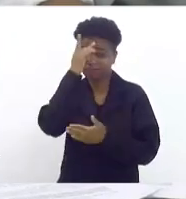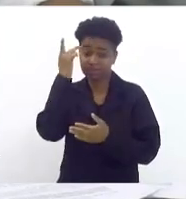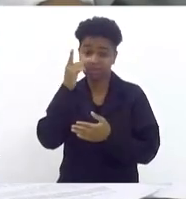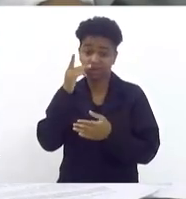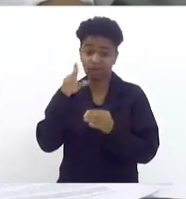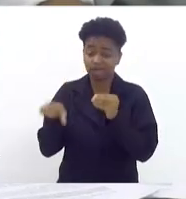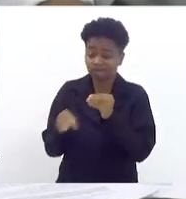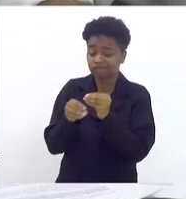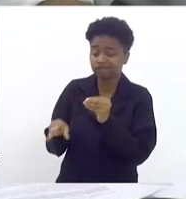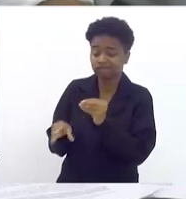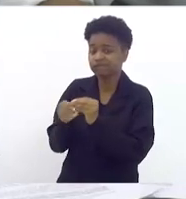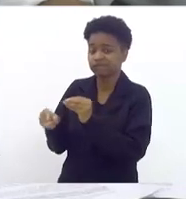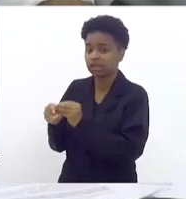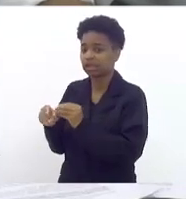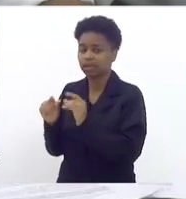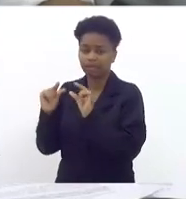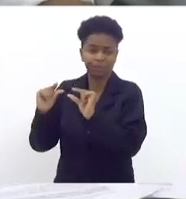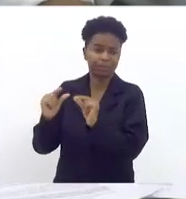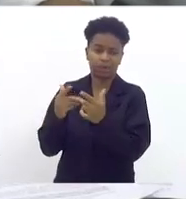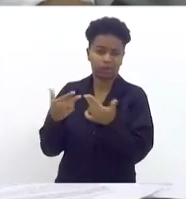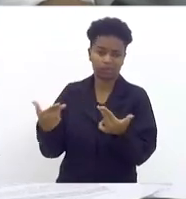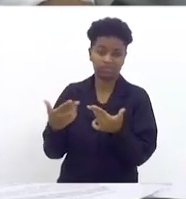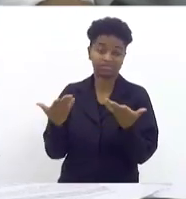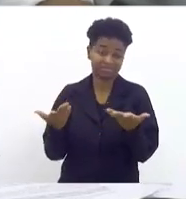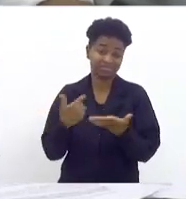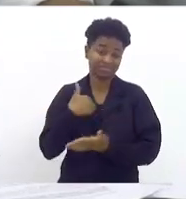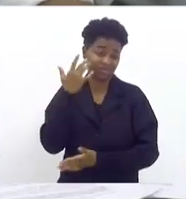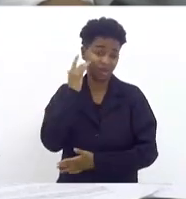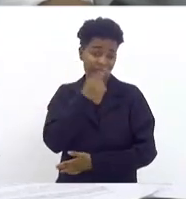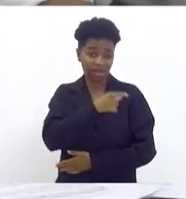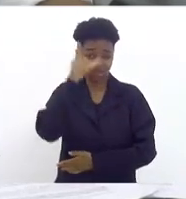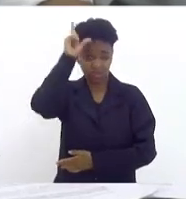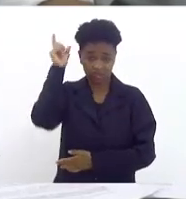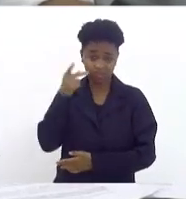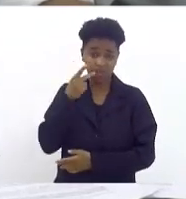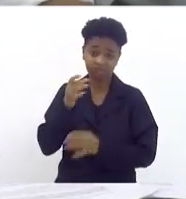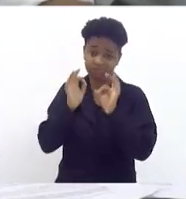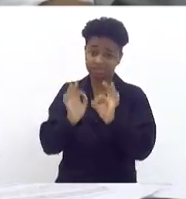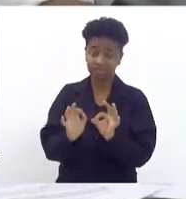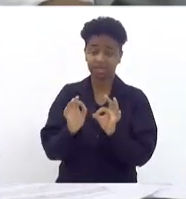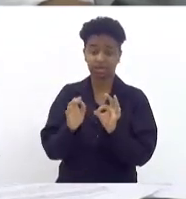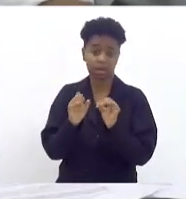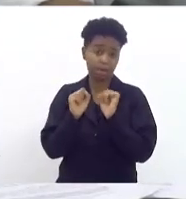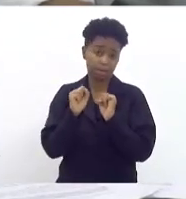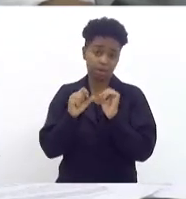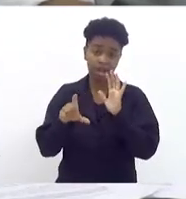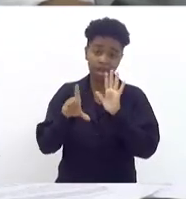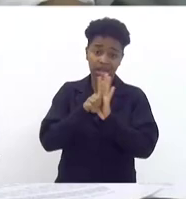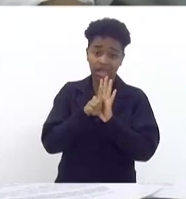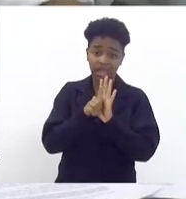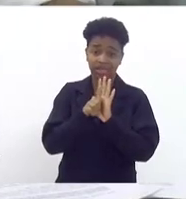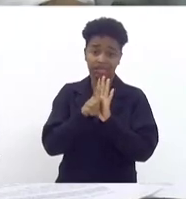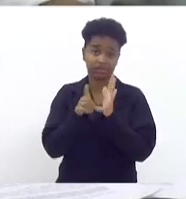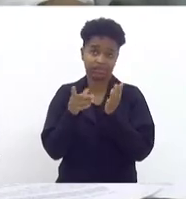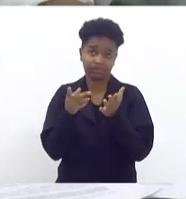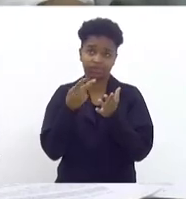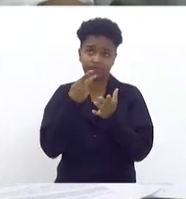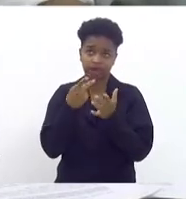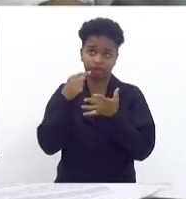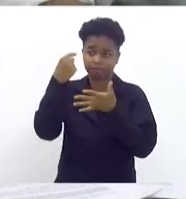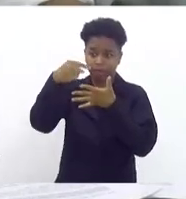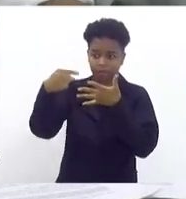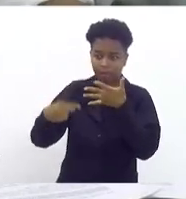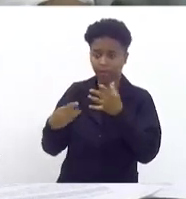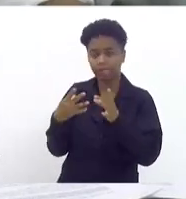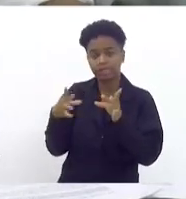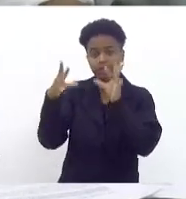especificação e meio. O deputado Luiz Paulo tem razão, pode ser também, tendo um programa, pode ter uma lei que especifique o modus operandi desse